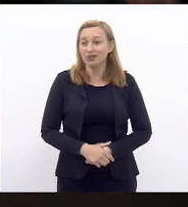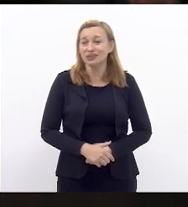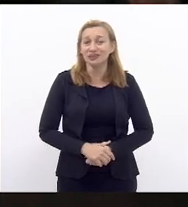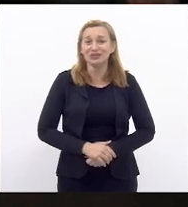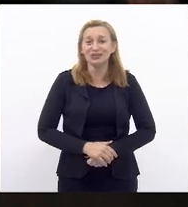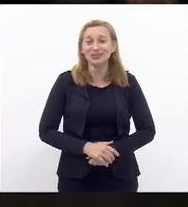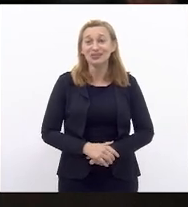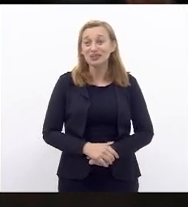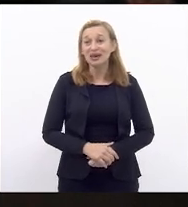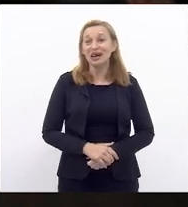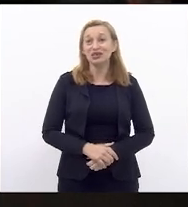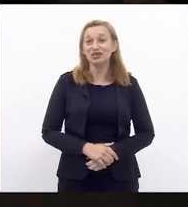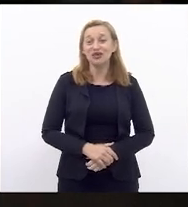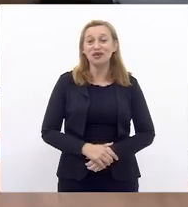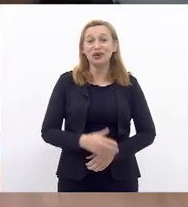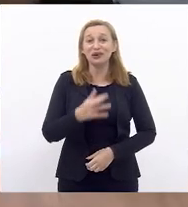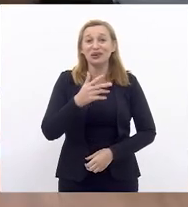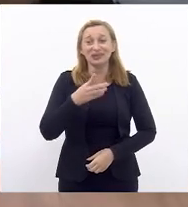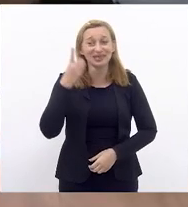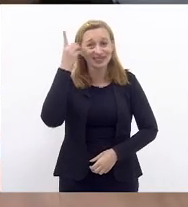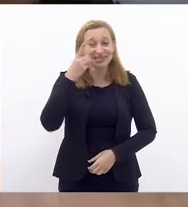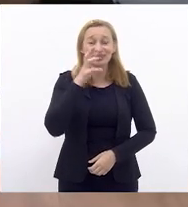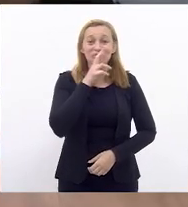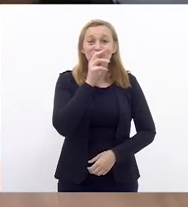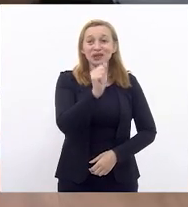Deputado Rodrigo Amorim.